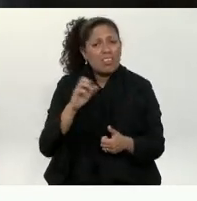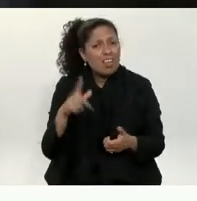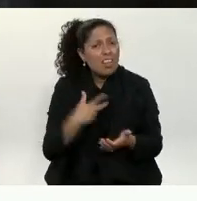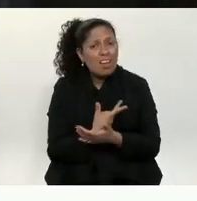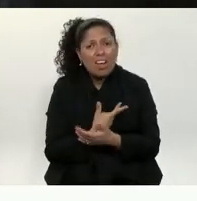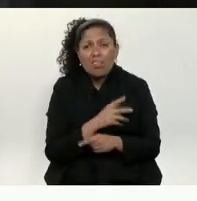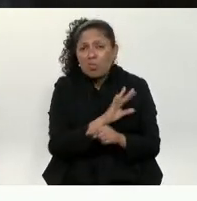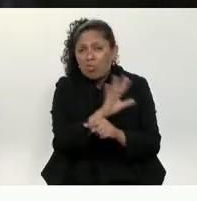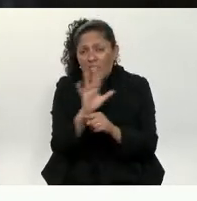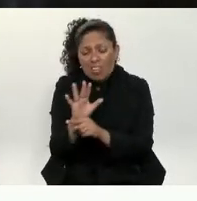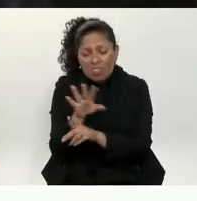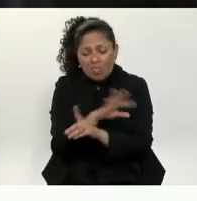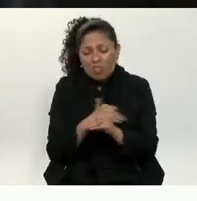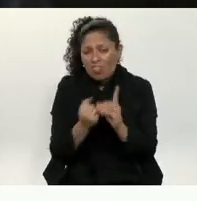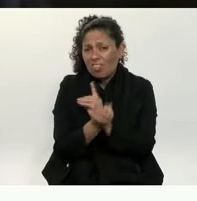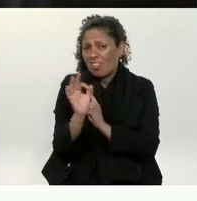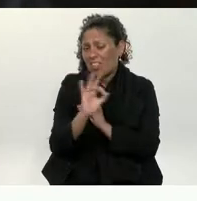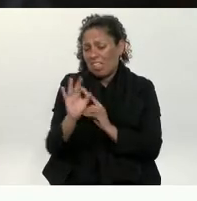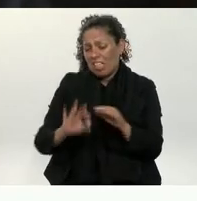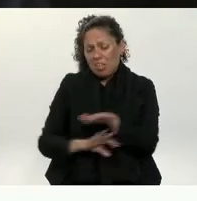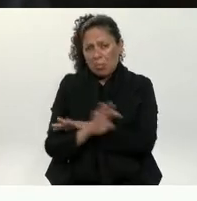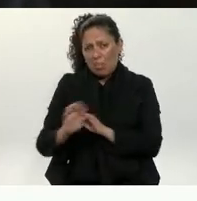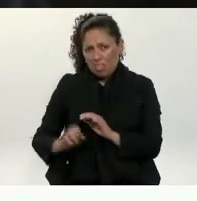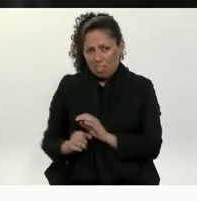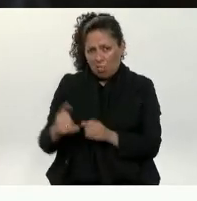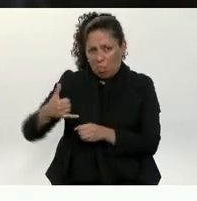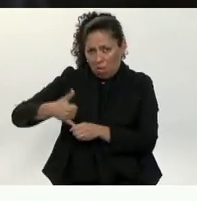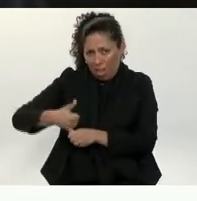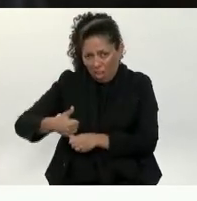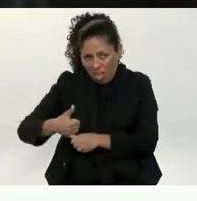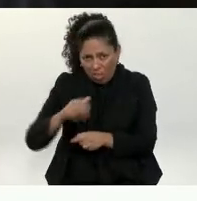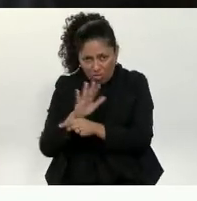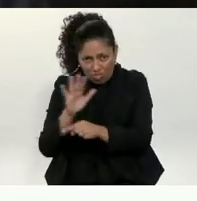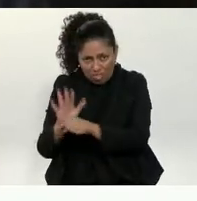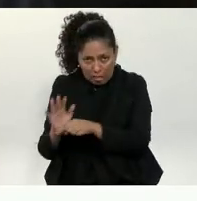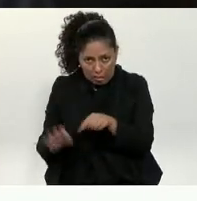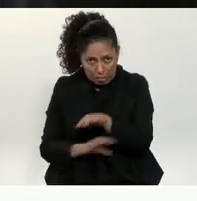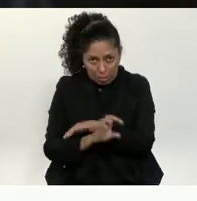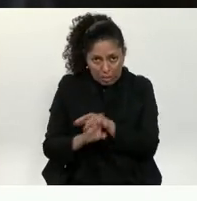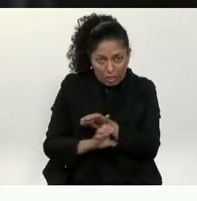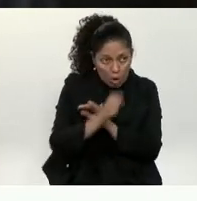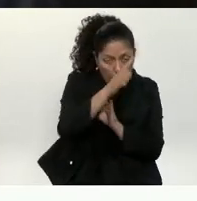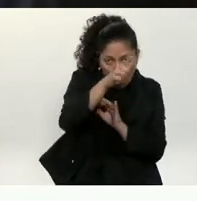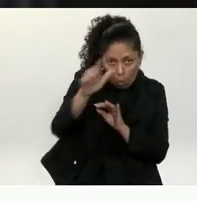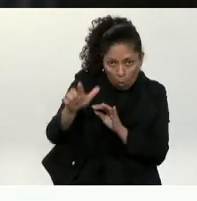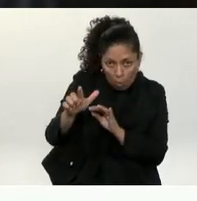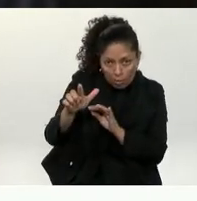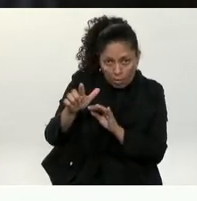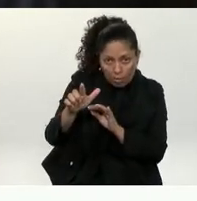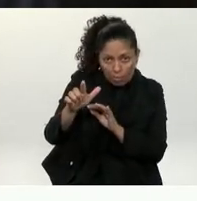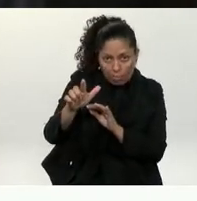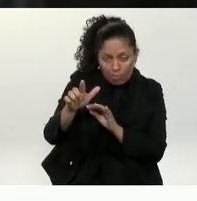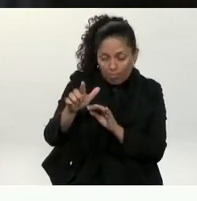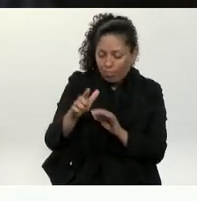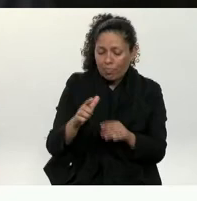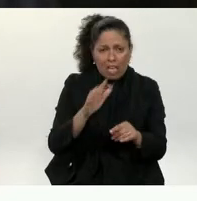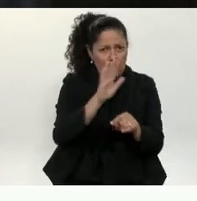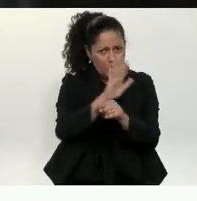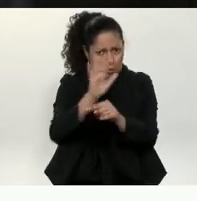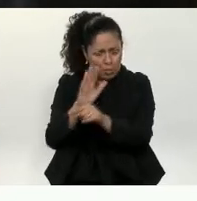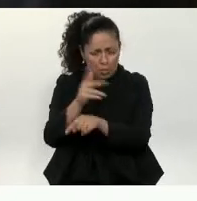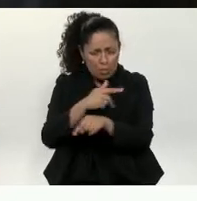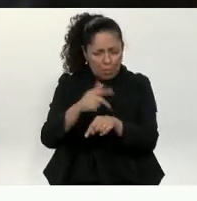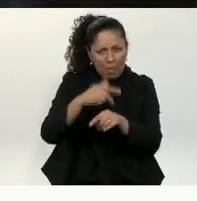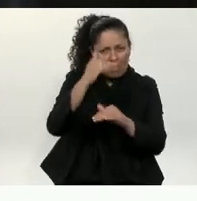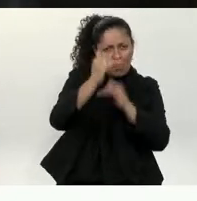do consumidor, traz burocracia para o empresário, impede o desenvolvimento, impede que as